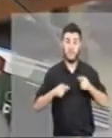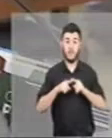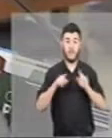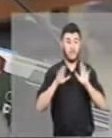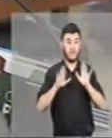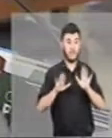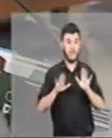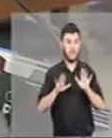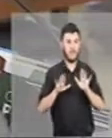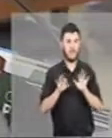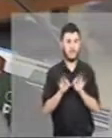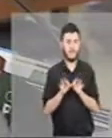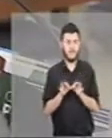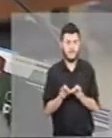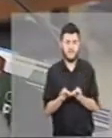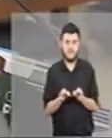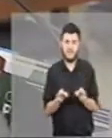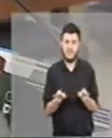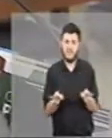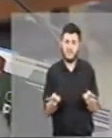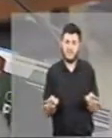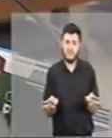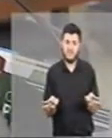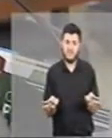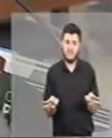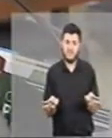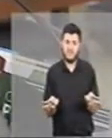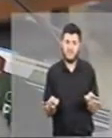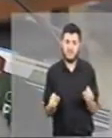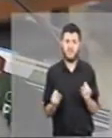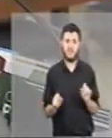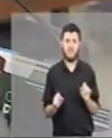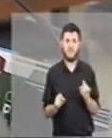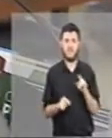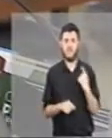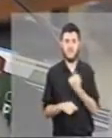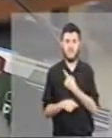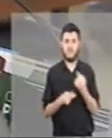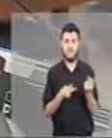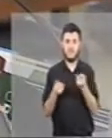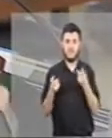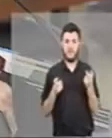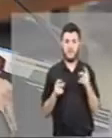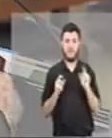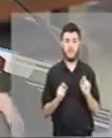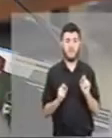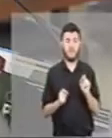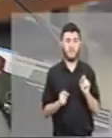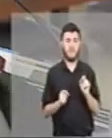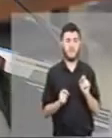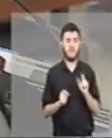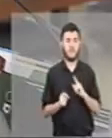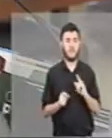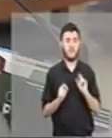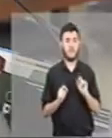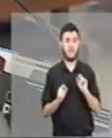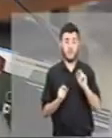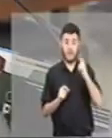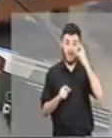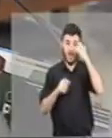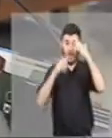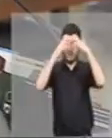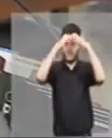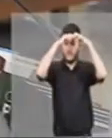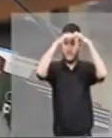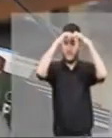do que poderia parecer à primeira vista. Apenas para efeito de encadeamento do raciocínio,